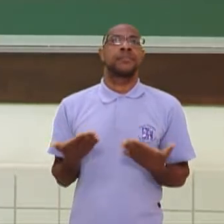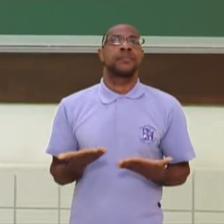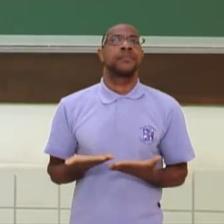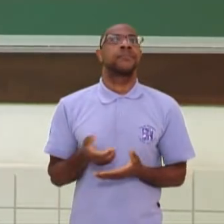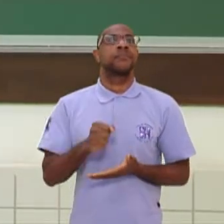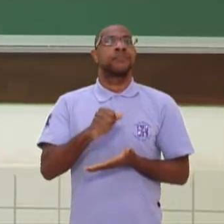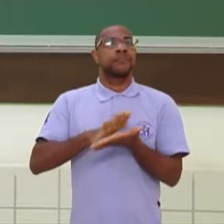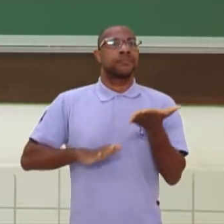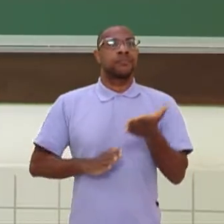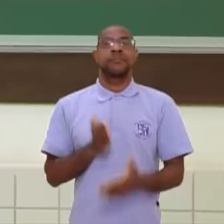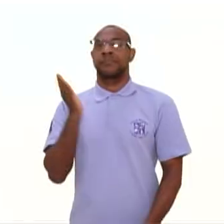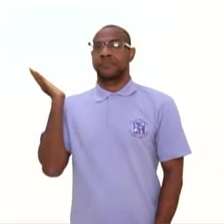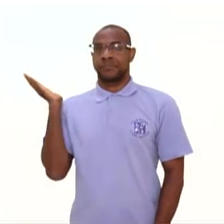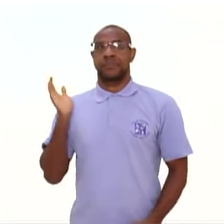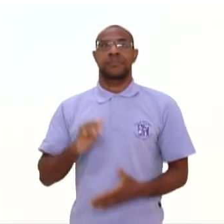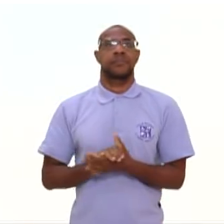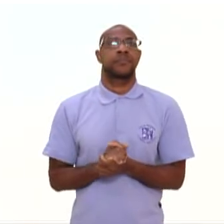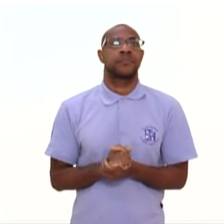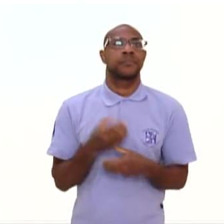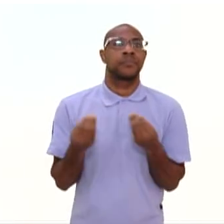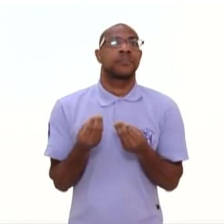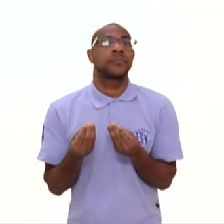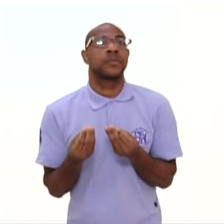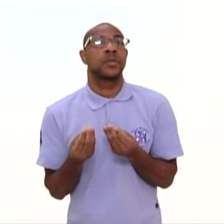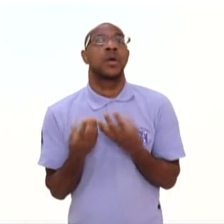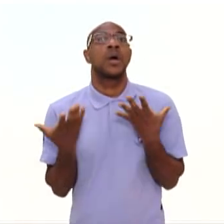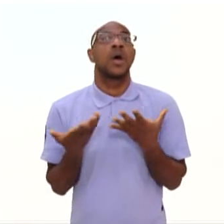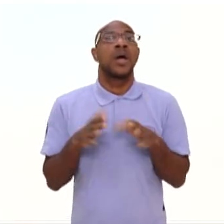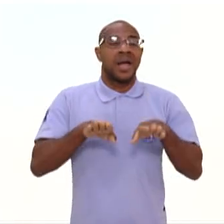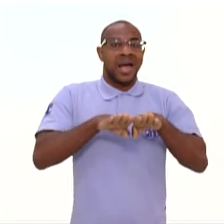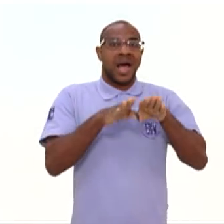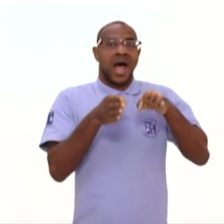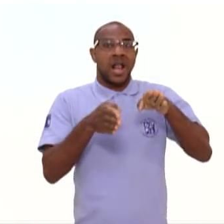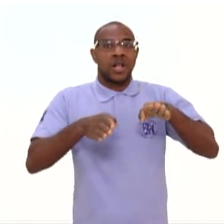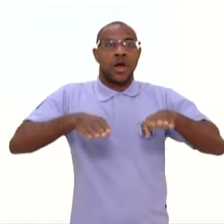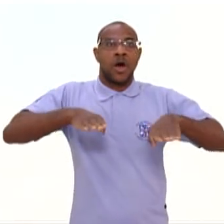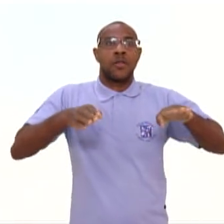temos aqui mais um exercício e olha o que ele diz ali, ó. Sobre as ondas